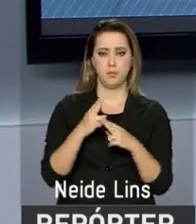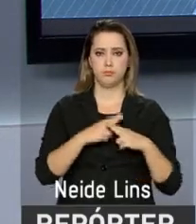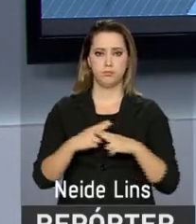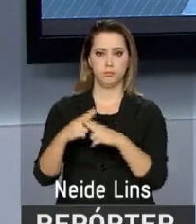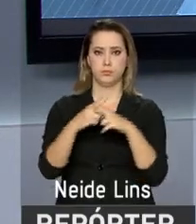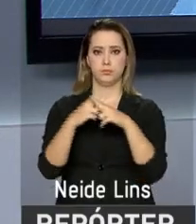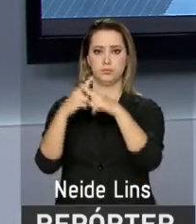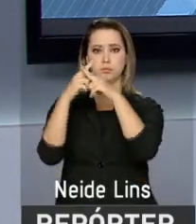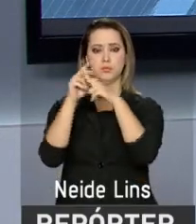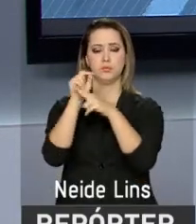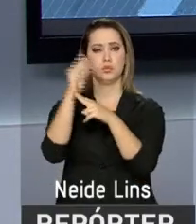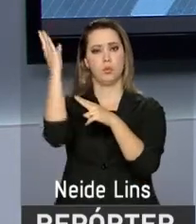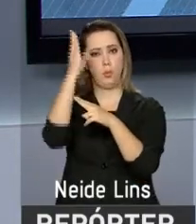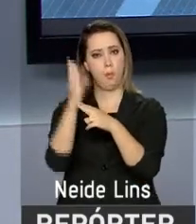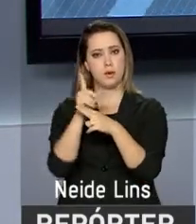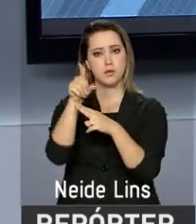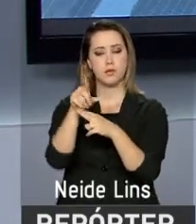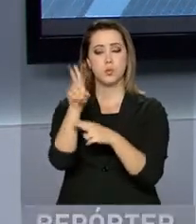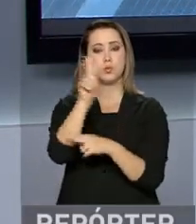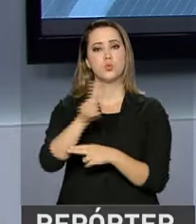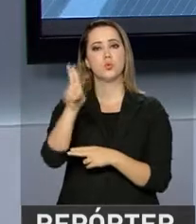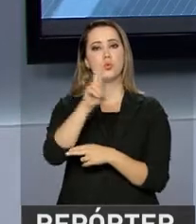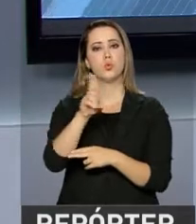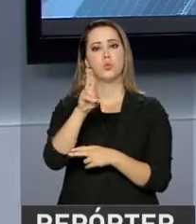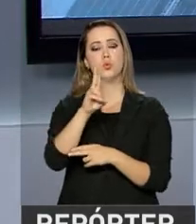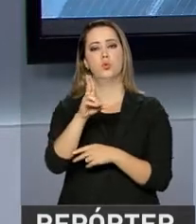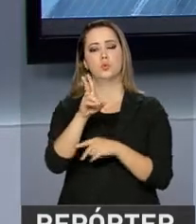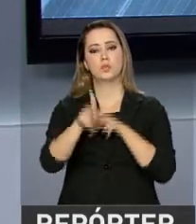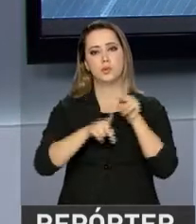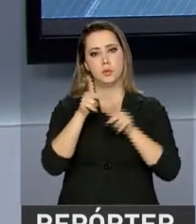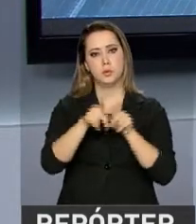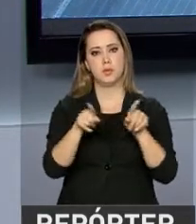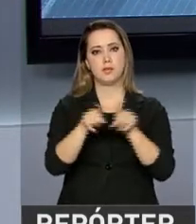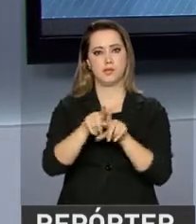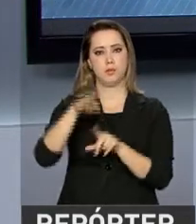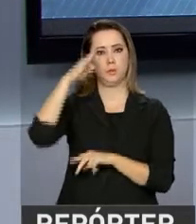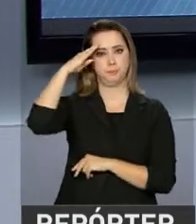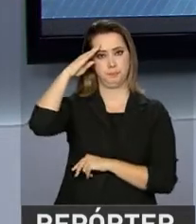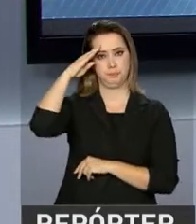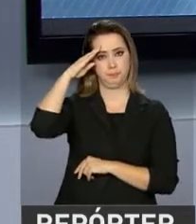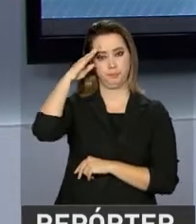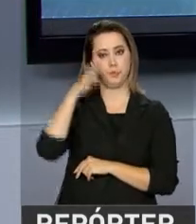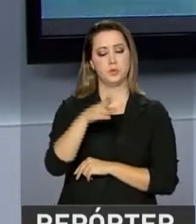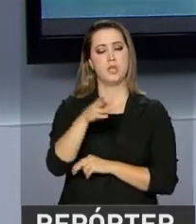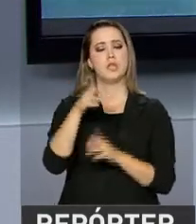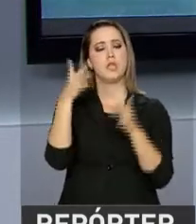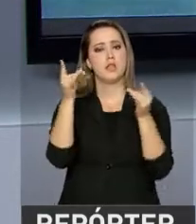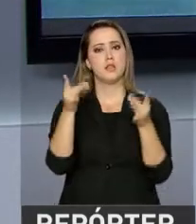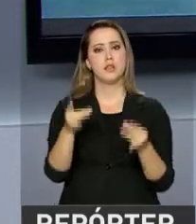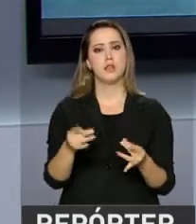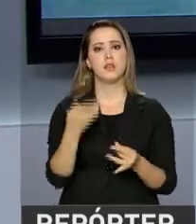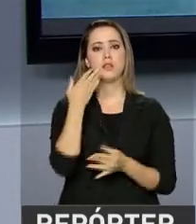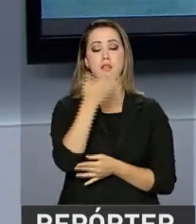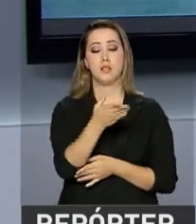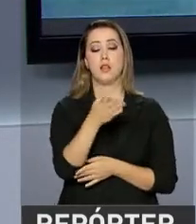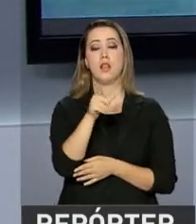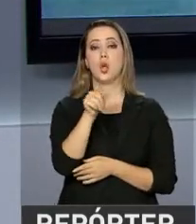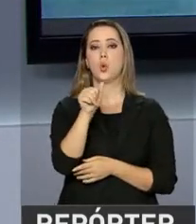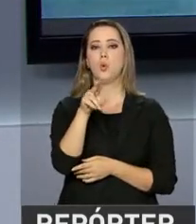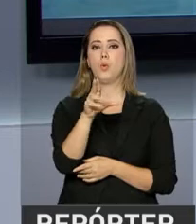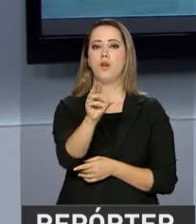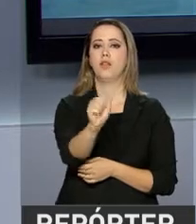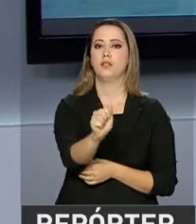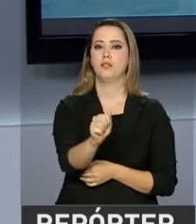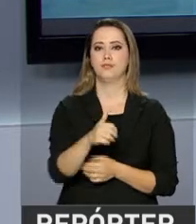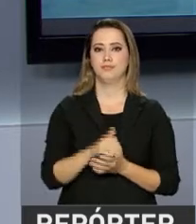equipamento geoestacionário brasileiro de uso civil e militar. Quem explica melhor isso para a gente é a repórter Luana Karen. Olá, Luana, boa